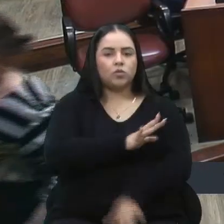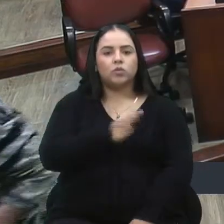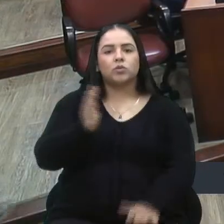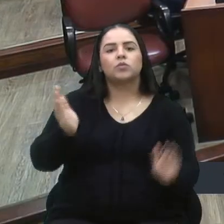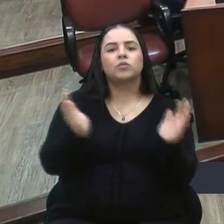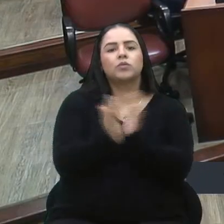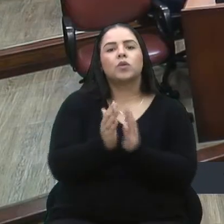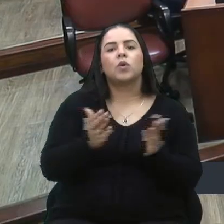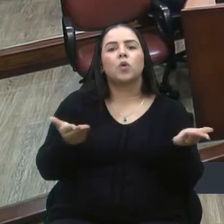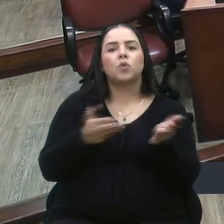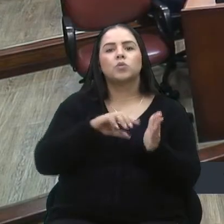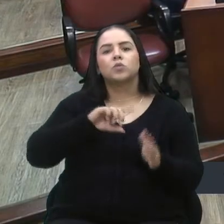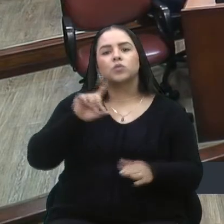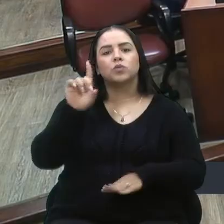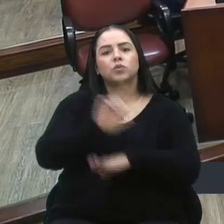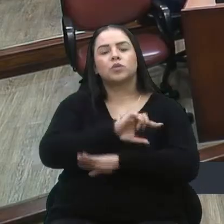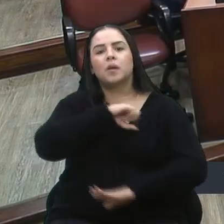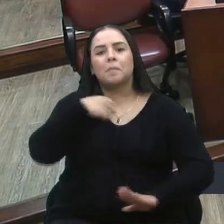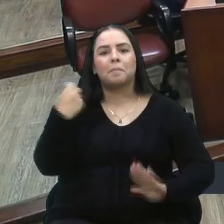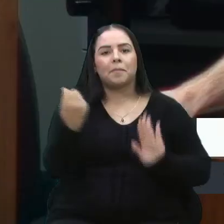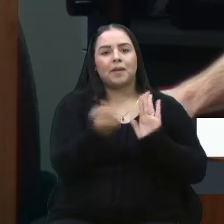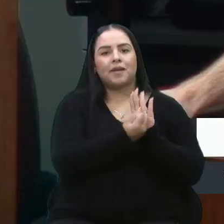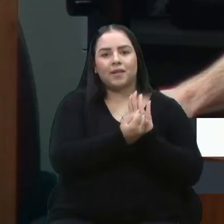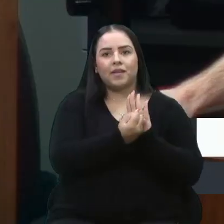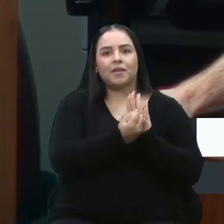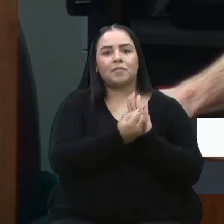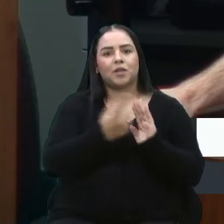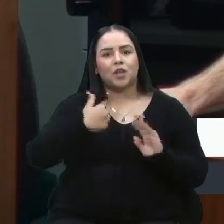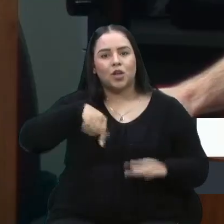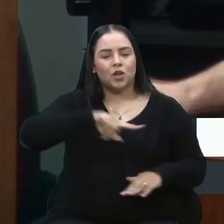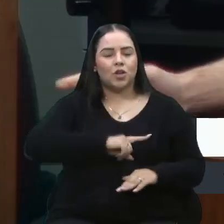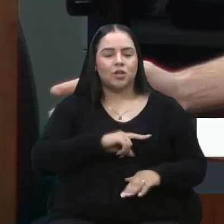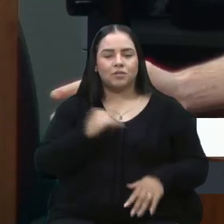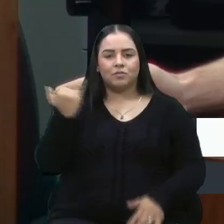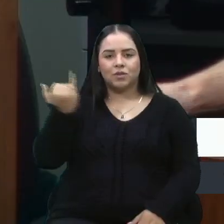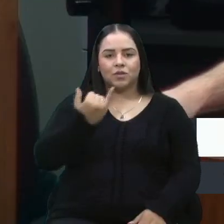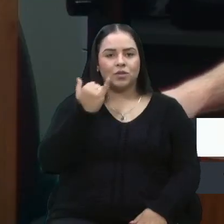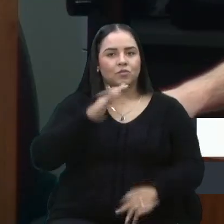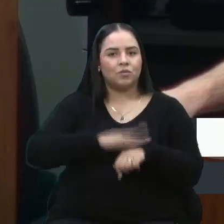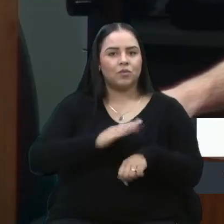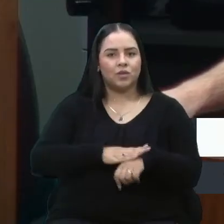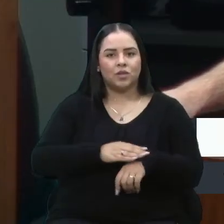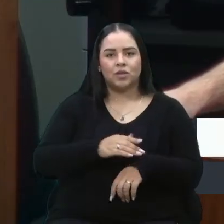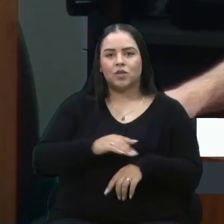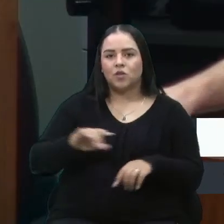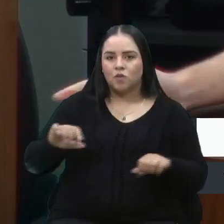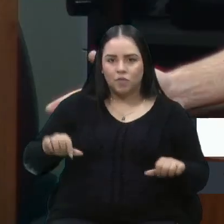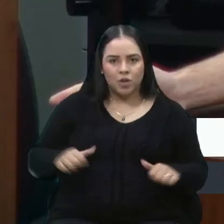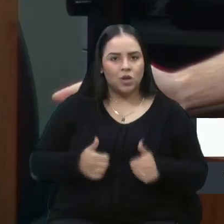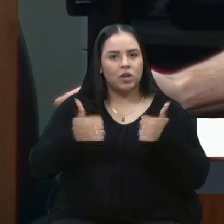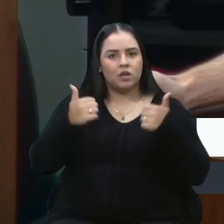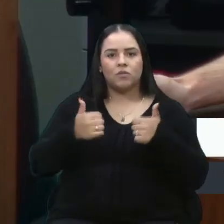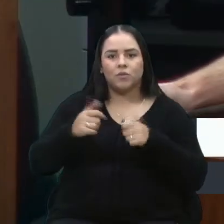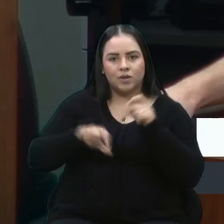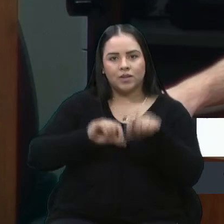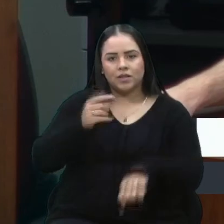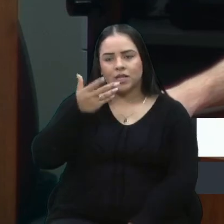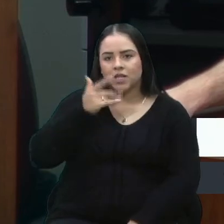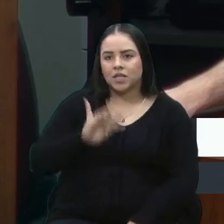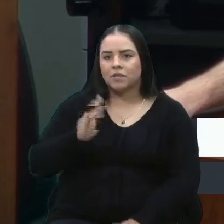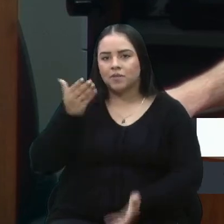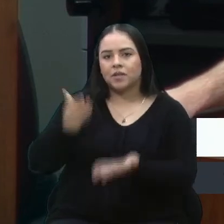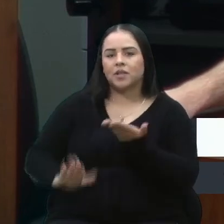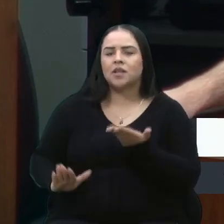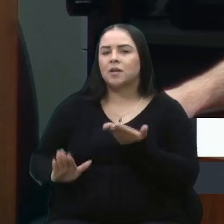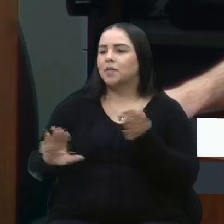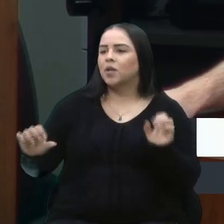que marca uma virada de página para nós é que possamos então recuperar o que as crianças perderam recuperar o Semp e